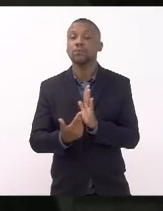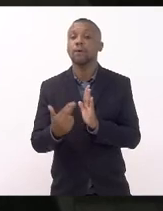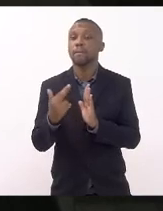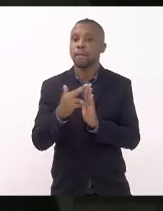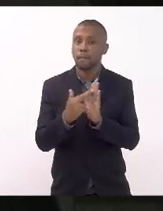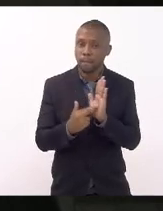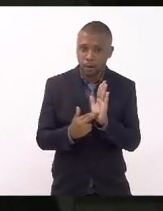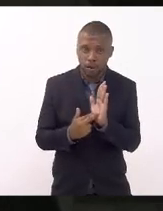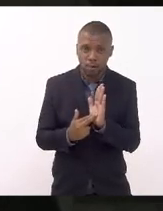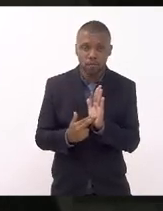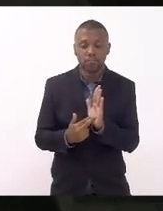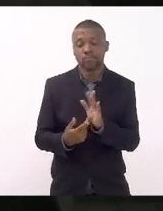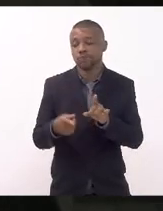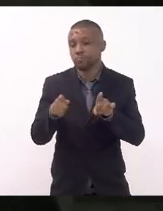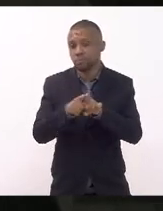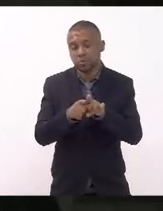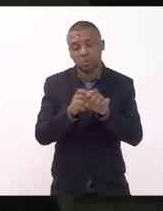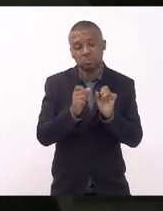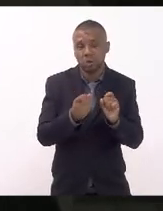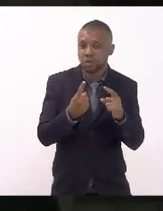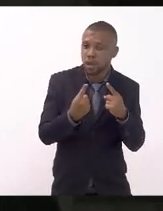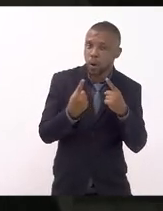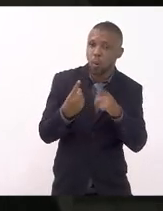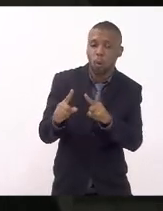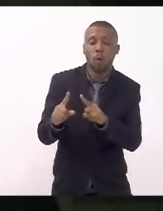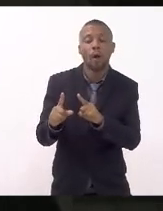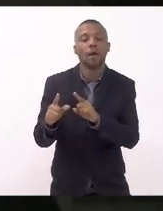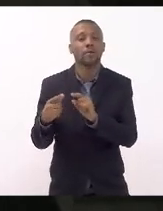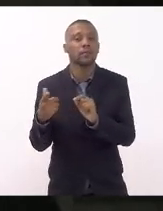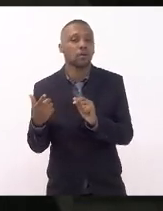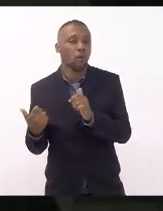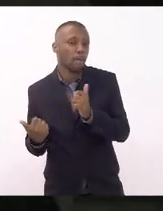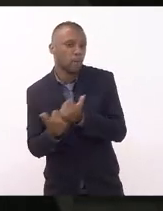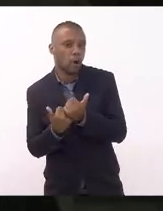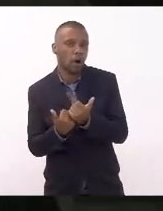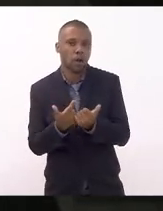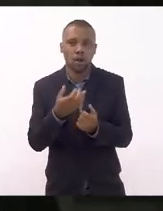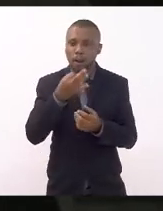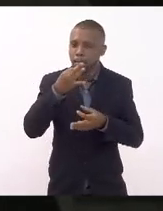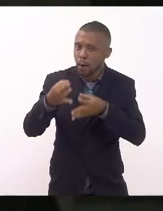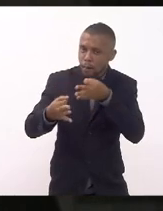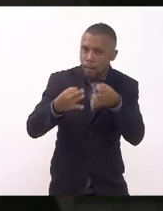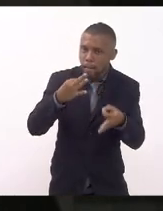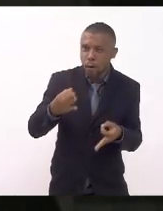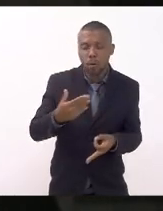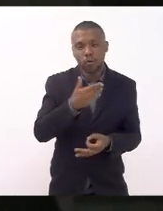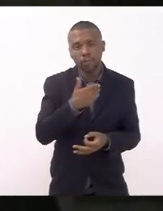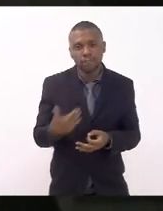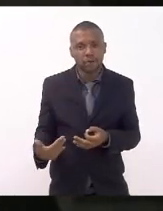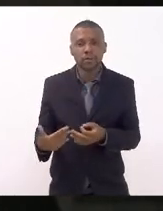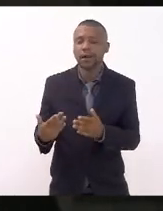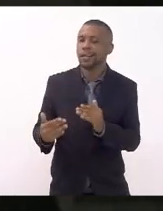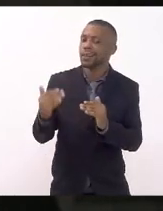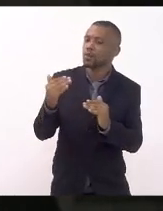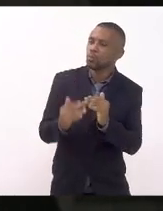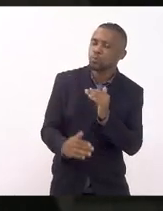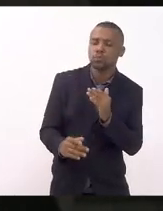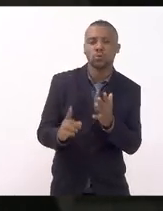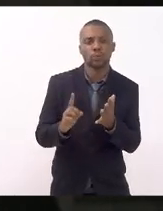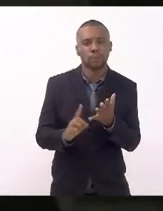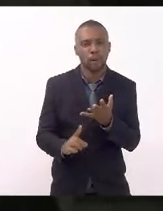também eles ou elas fazendo oposição aos governos que combatem, aos governos dos quais discordam, aos governos dos